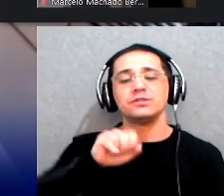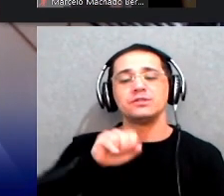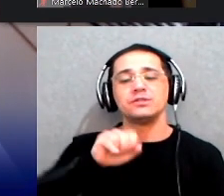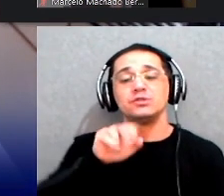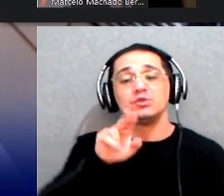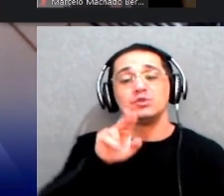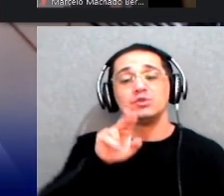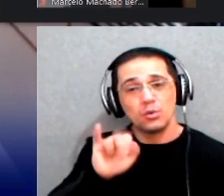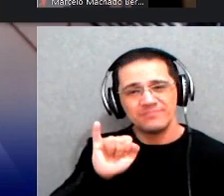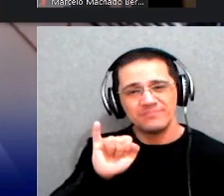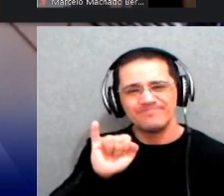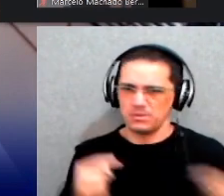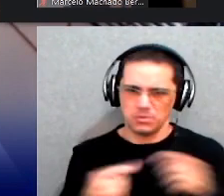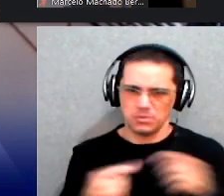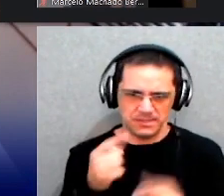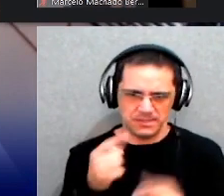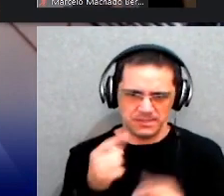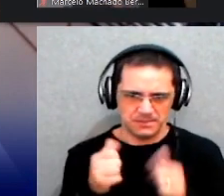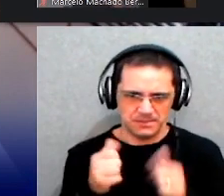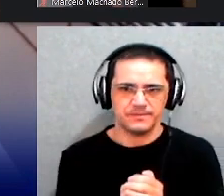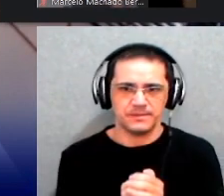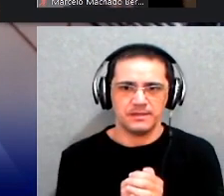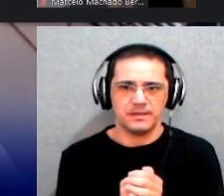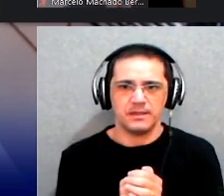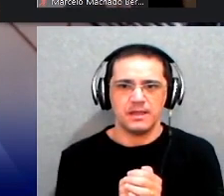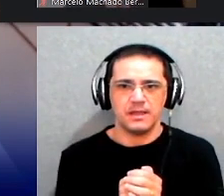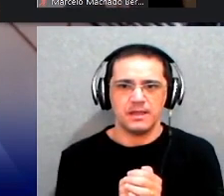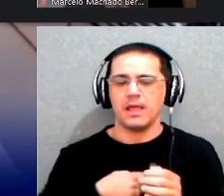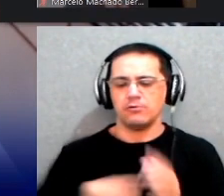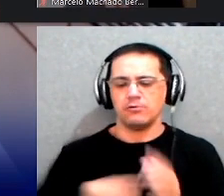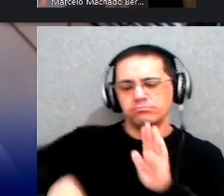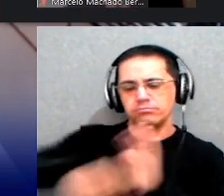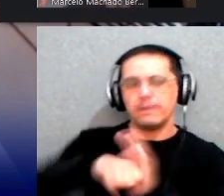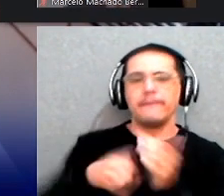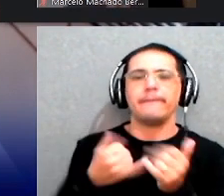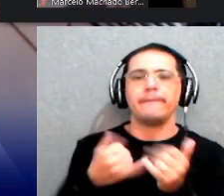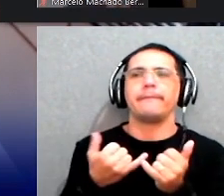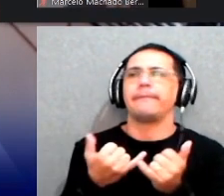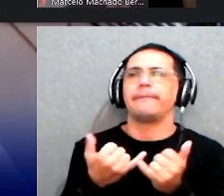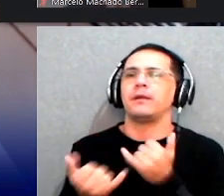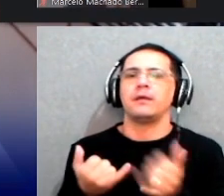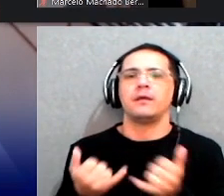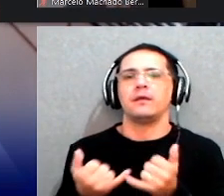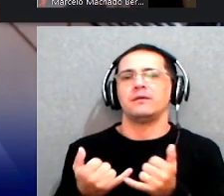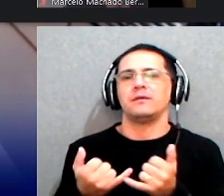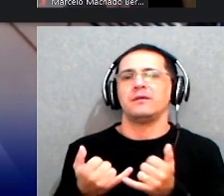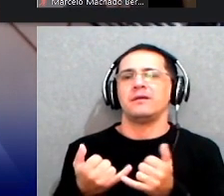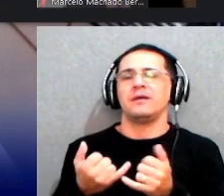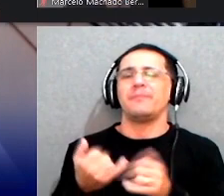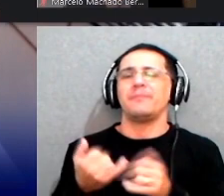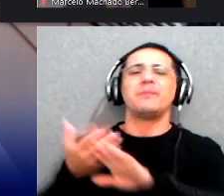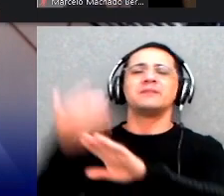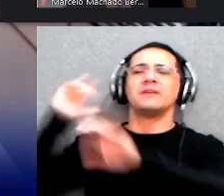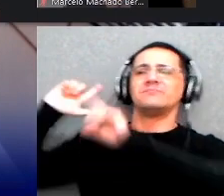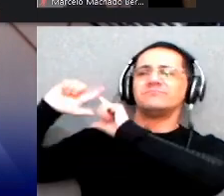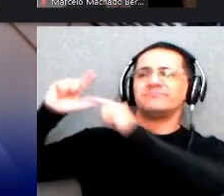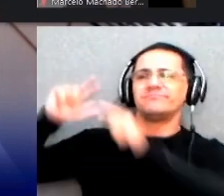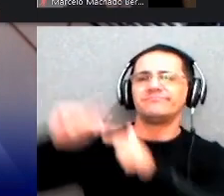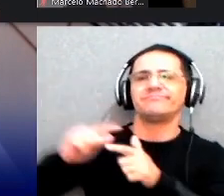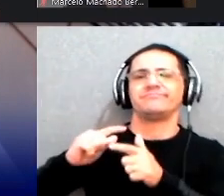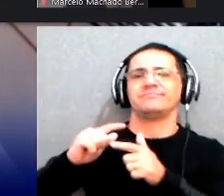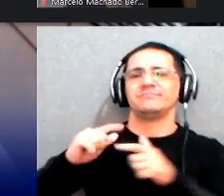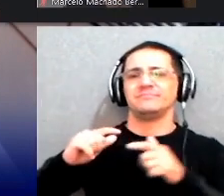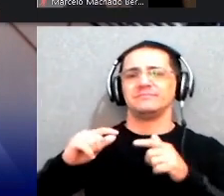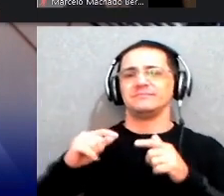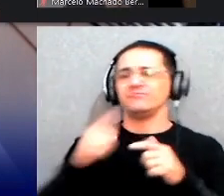que ocorram totalmente no virtual. Você mata o caráter antropológico do ritual, você mata o mínimo de humanidade que tem que ter em relação